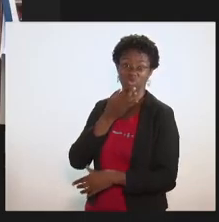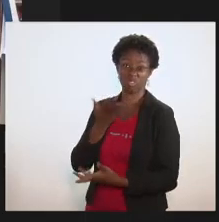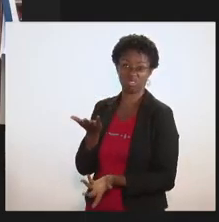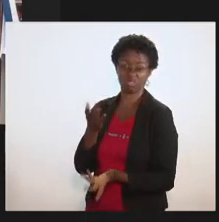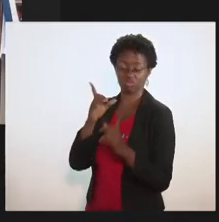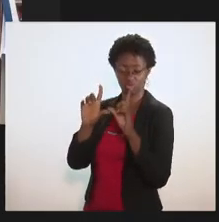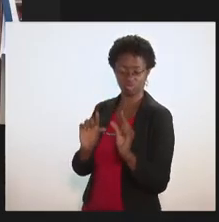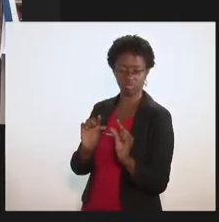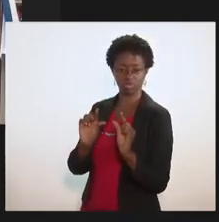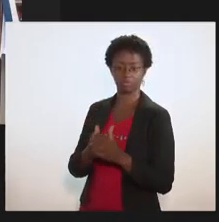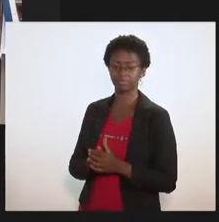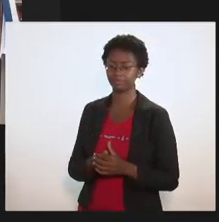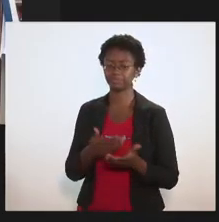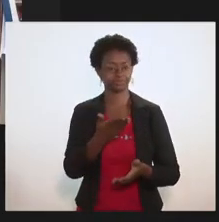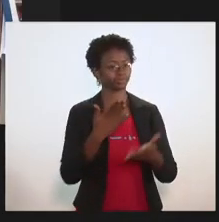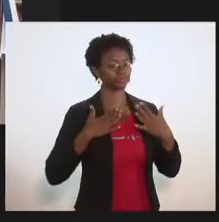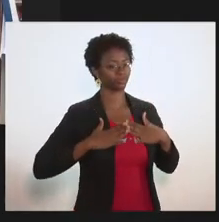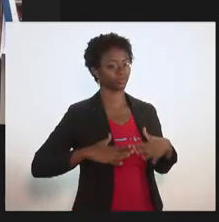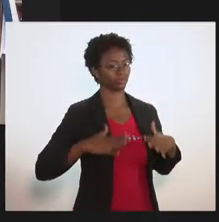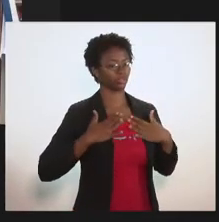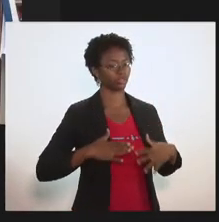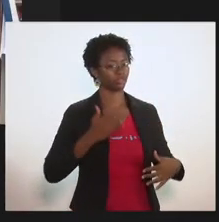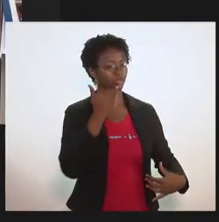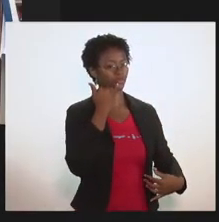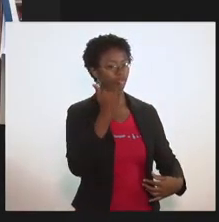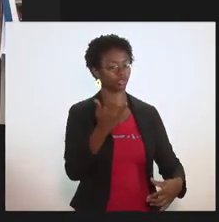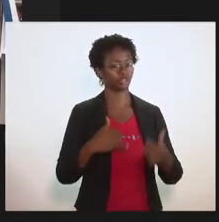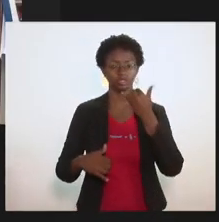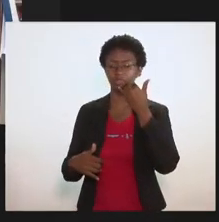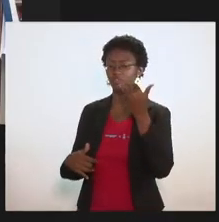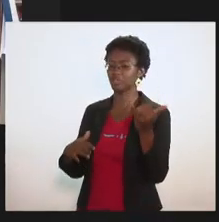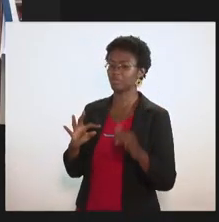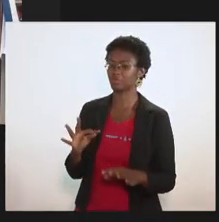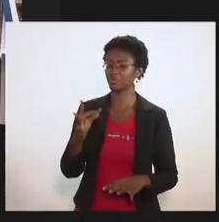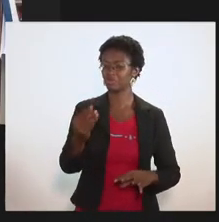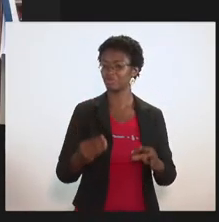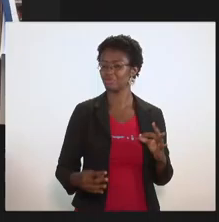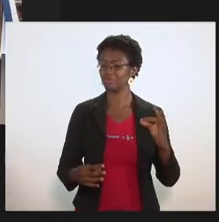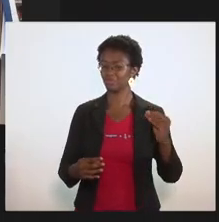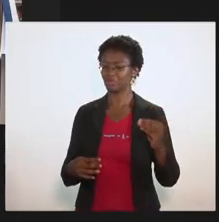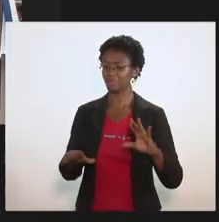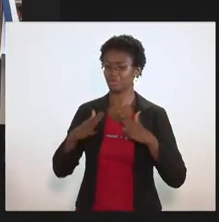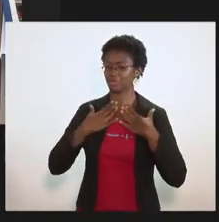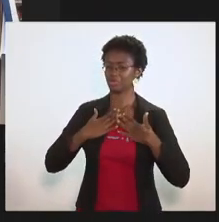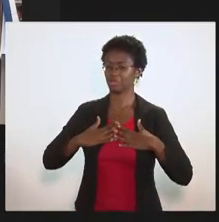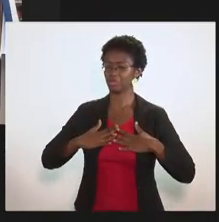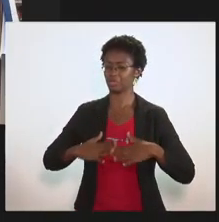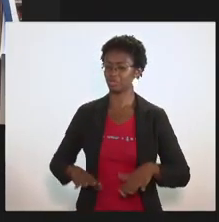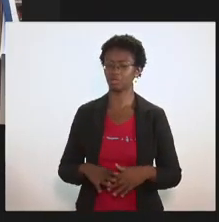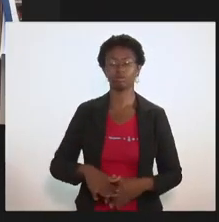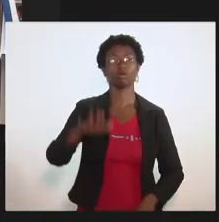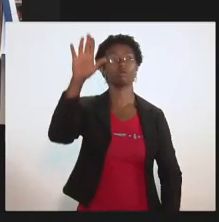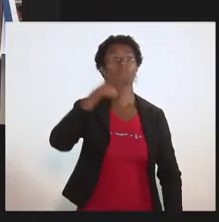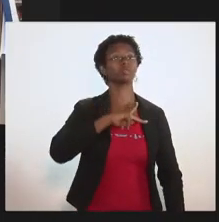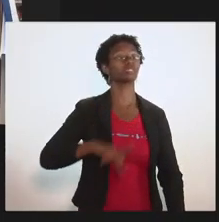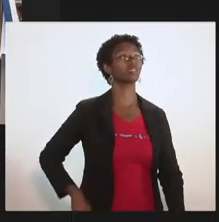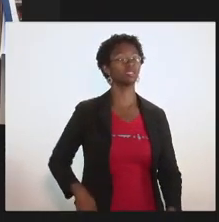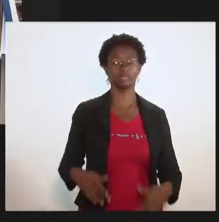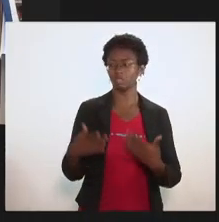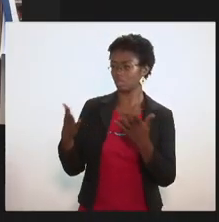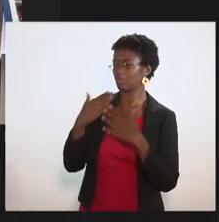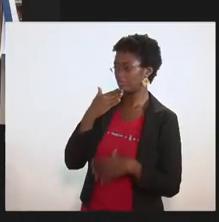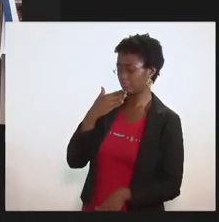arcar com esse custeio, com esse custo que de implantar acústica. Teremos que esperar daqui a muitos anos. É